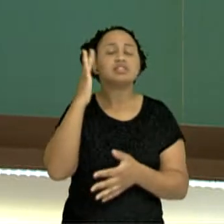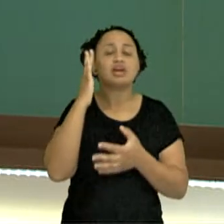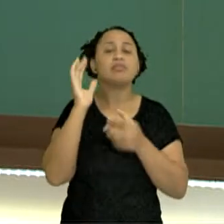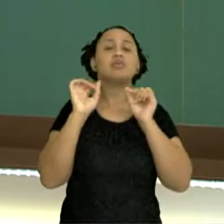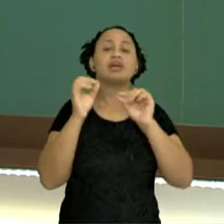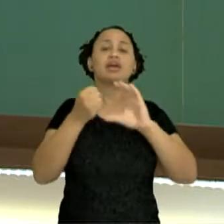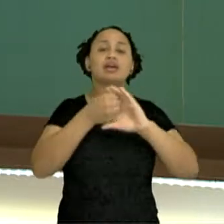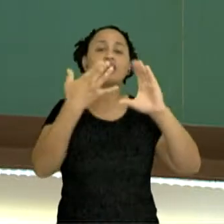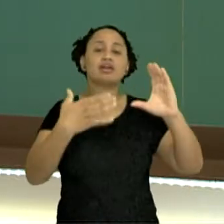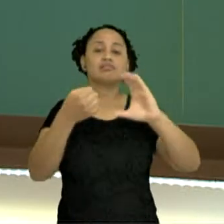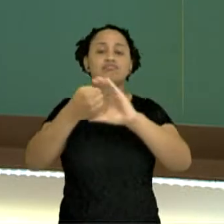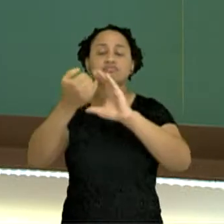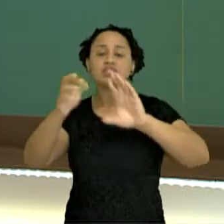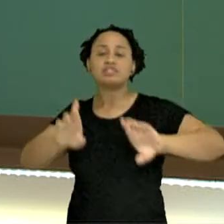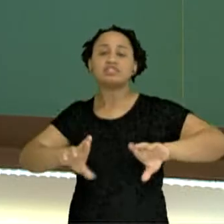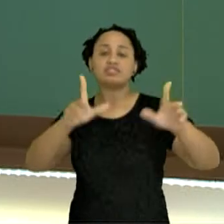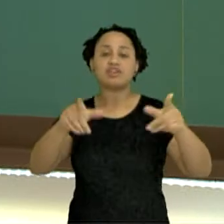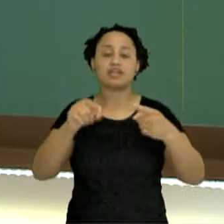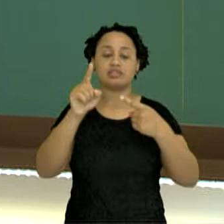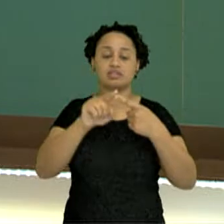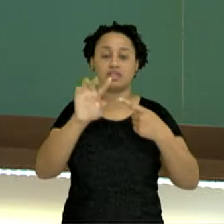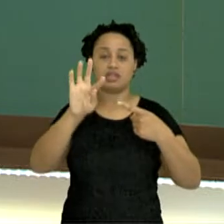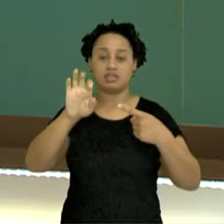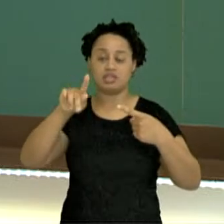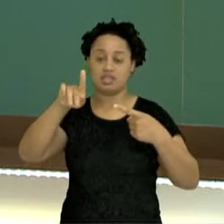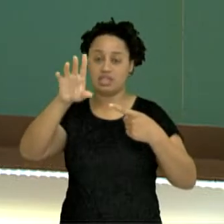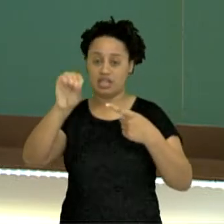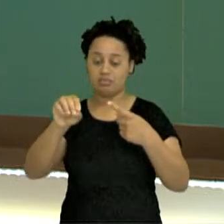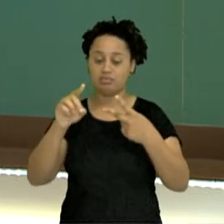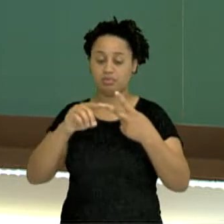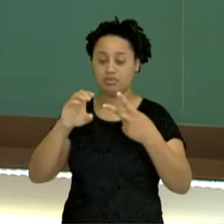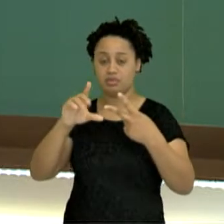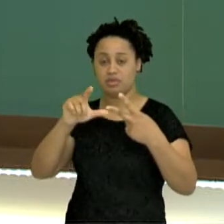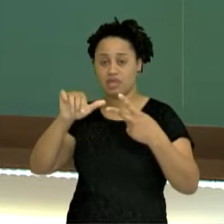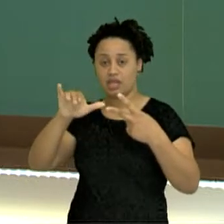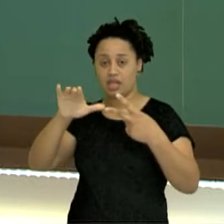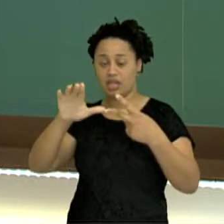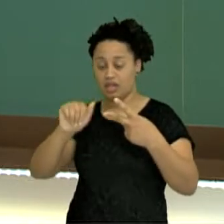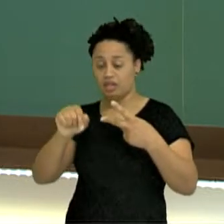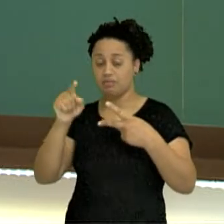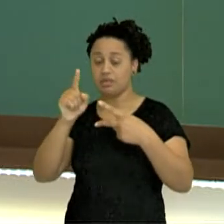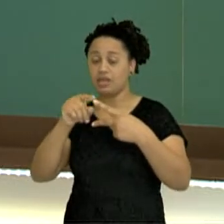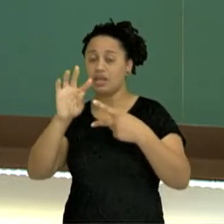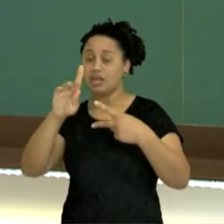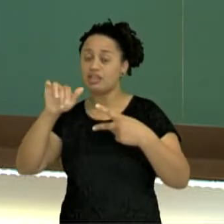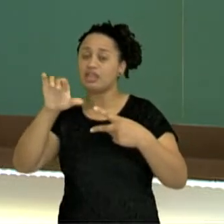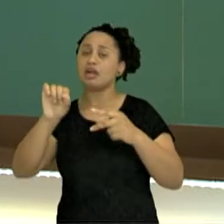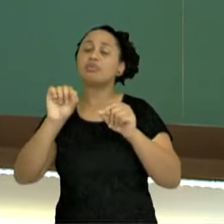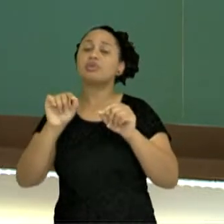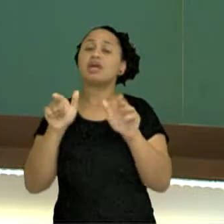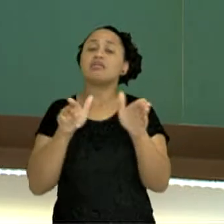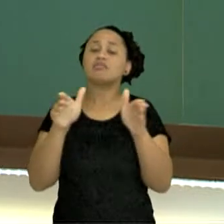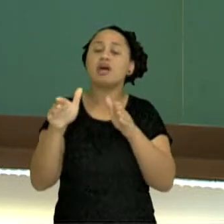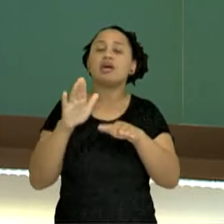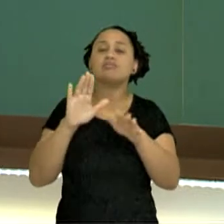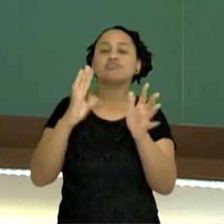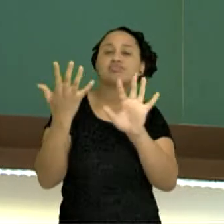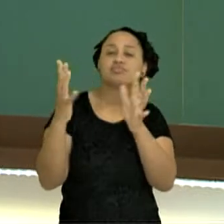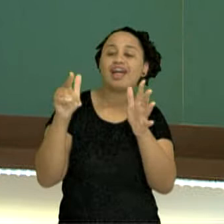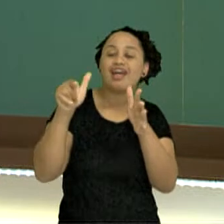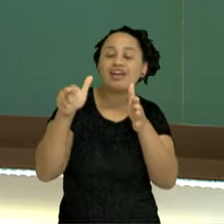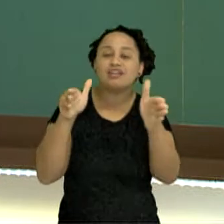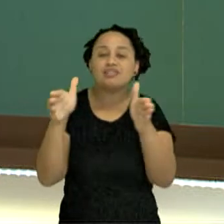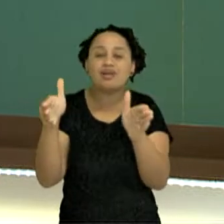consiga caracterizar tempo e clima, aonde tempo meteorológico refere-se ao conjunto de condições momentâneas da